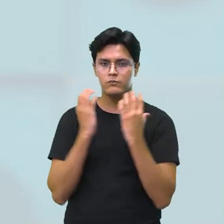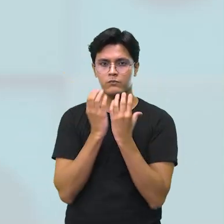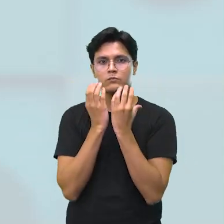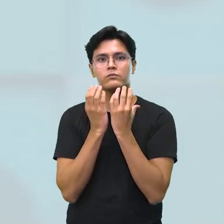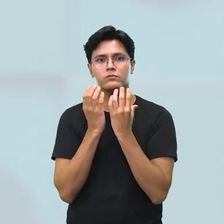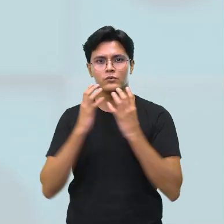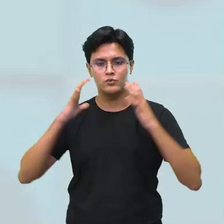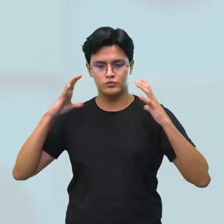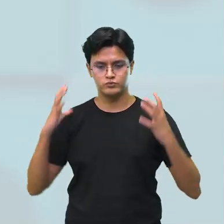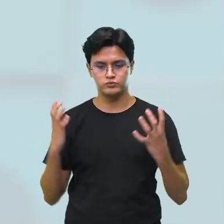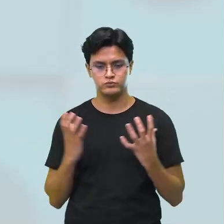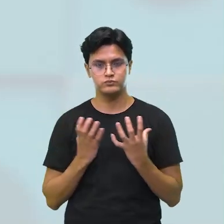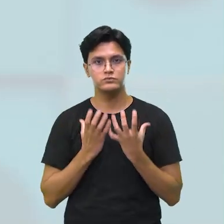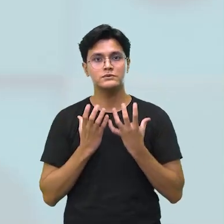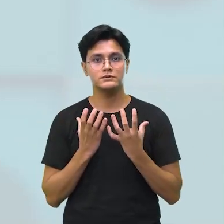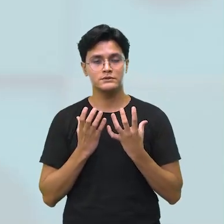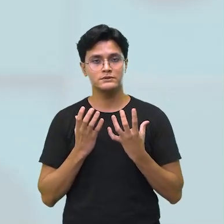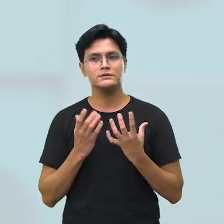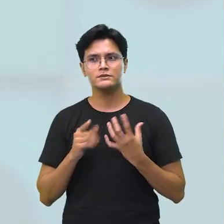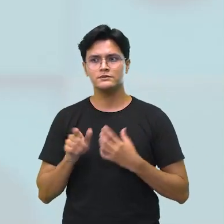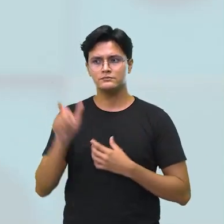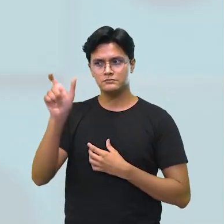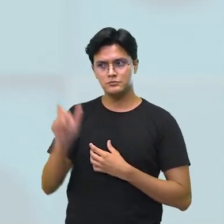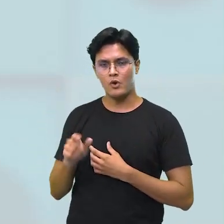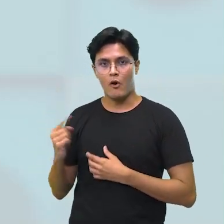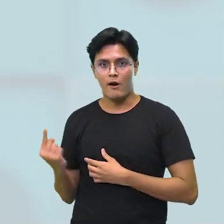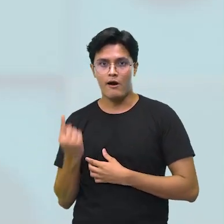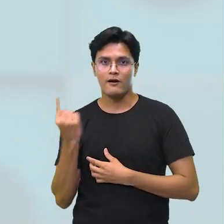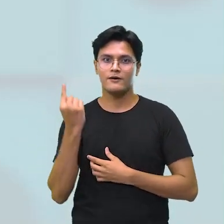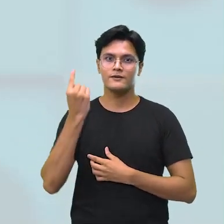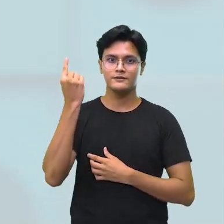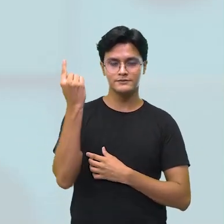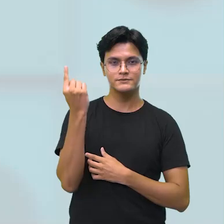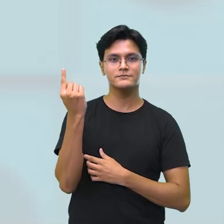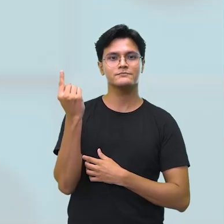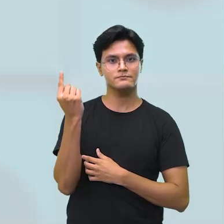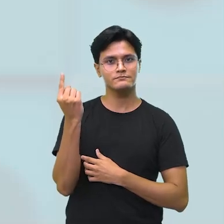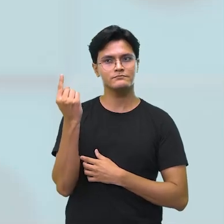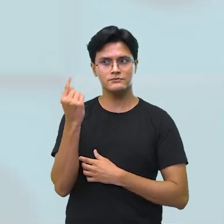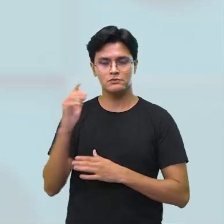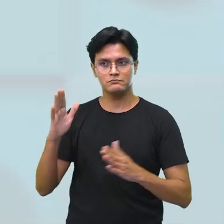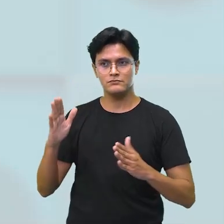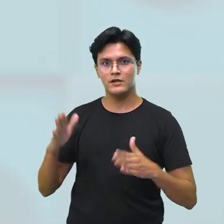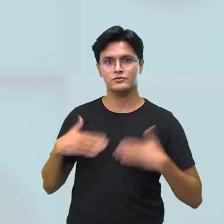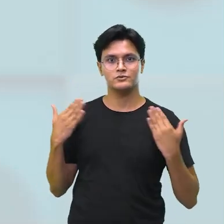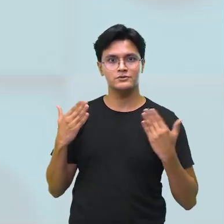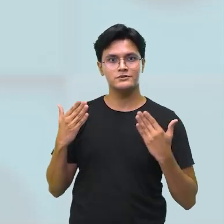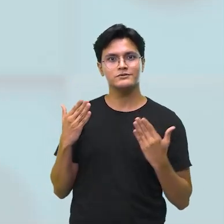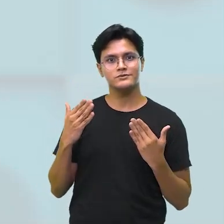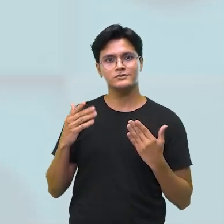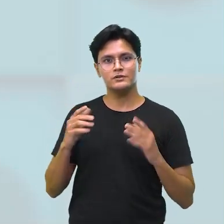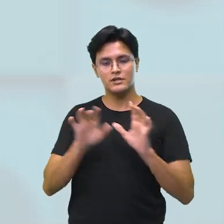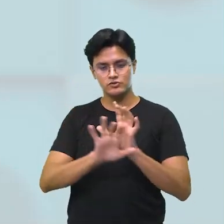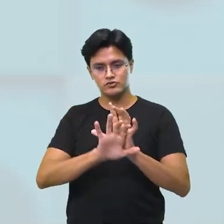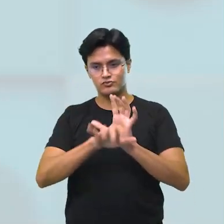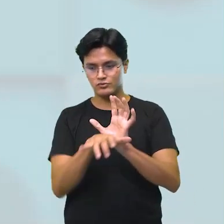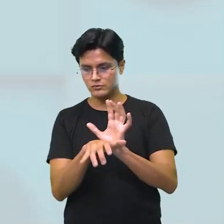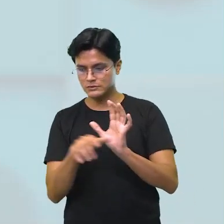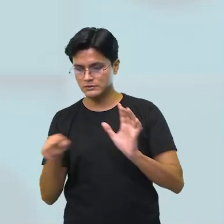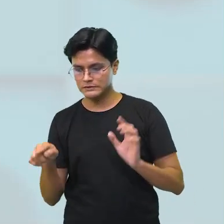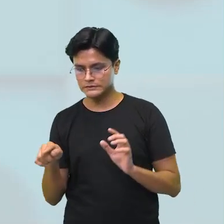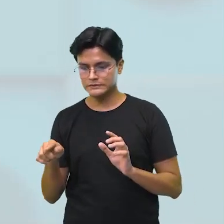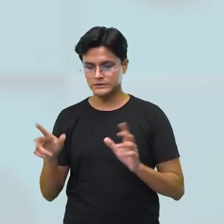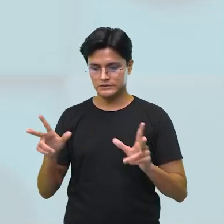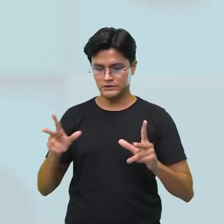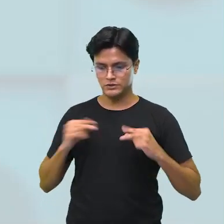assim enorme. E ele era muito alto, e assustou a gente, aquela sombra assim, nossa, me